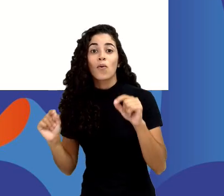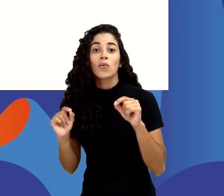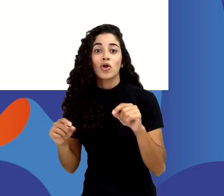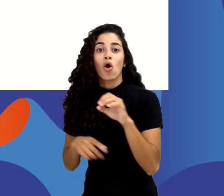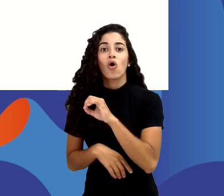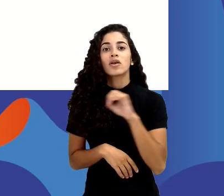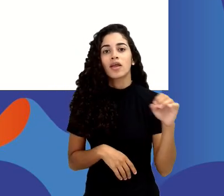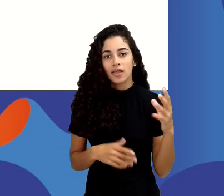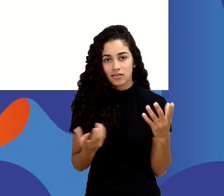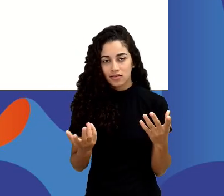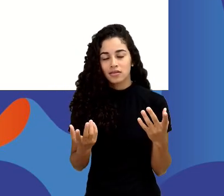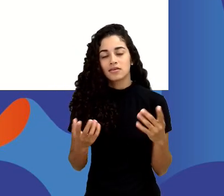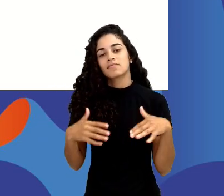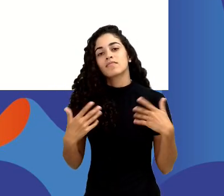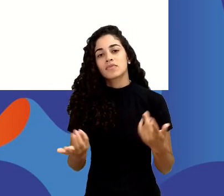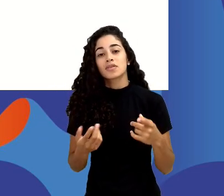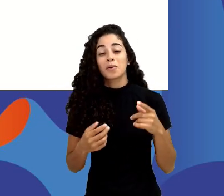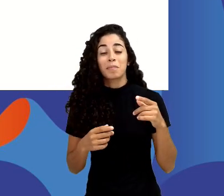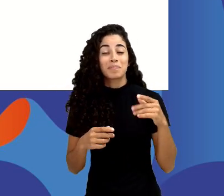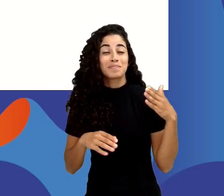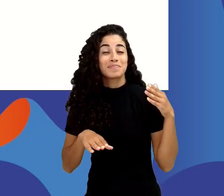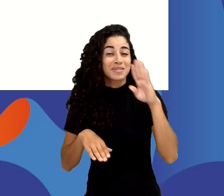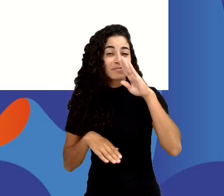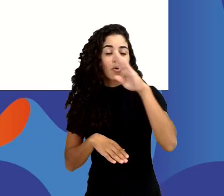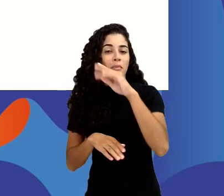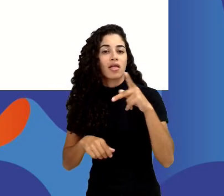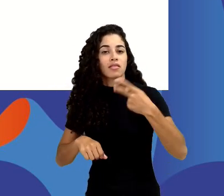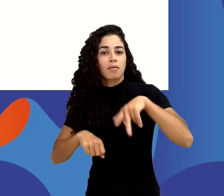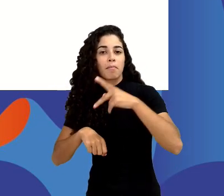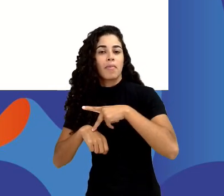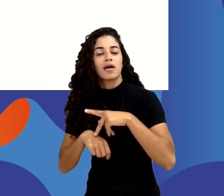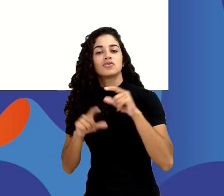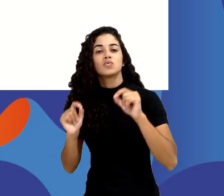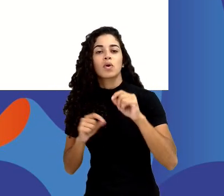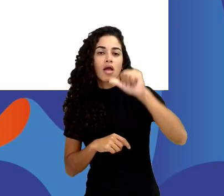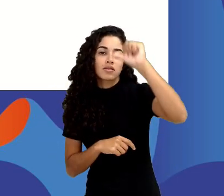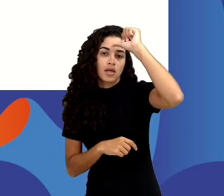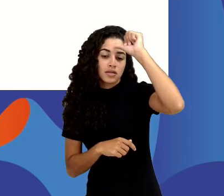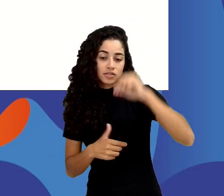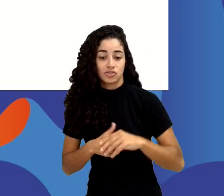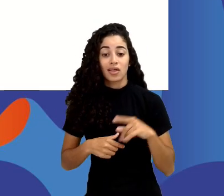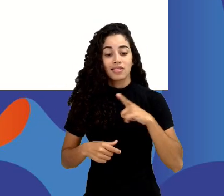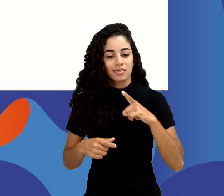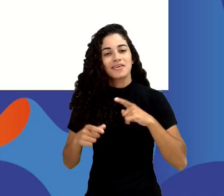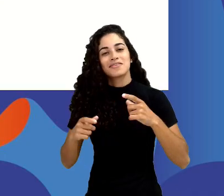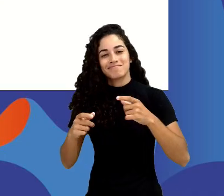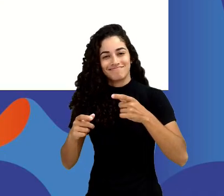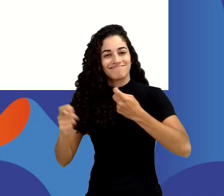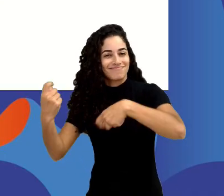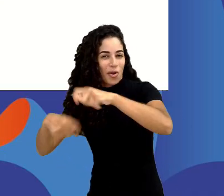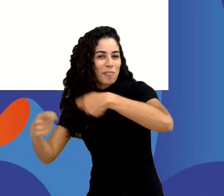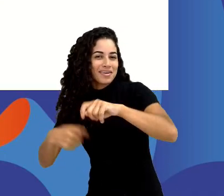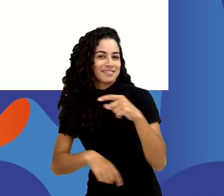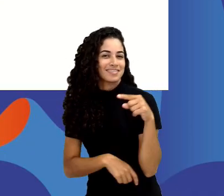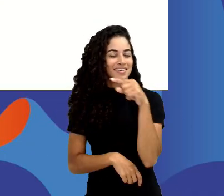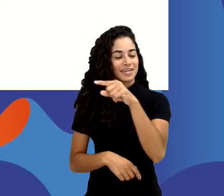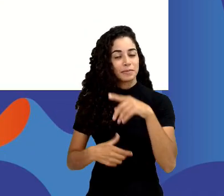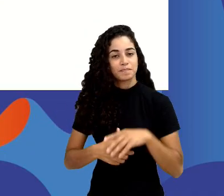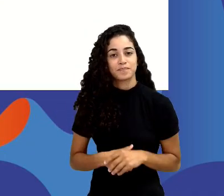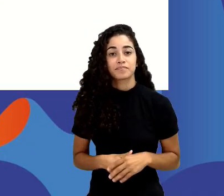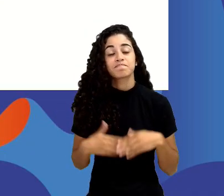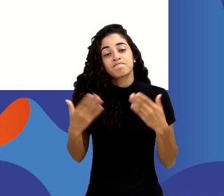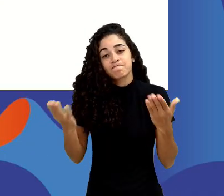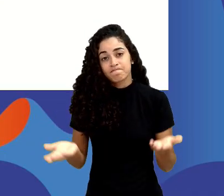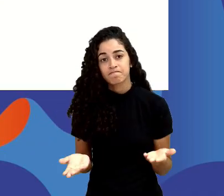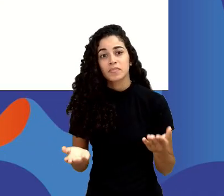eles realizavam várias transações comerciais com os orientais. Nesse sentido, foi